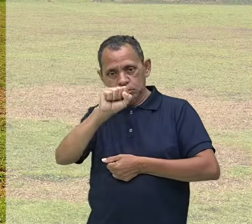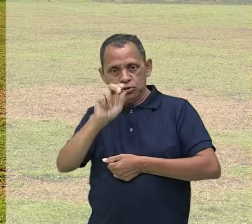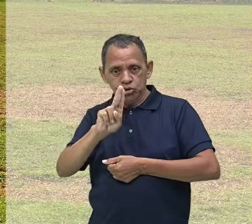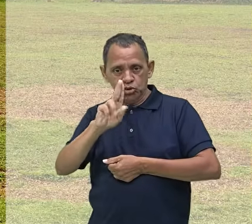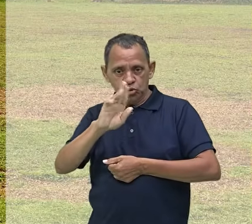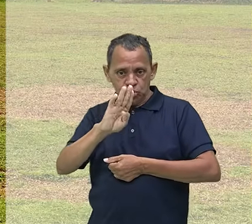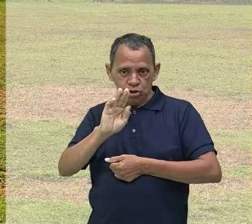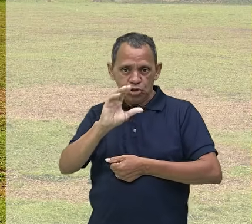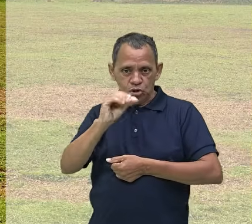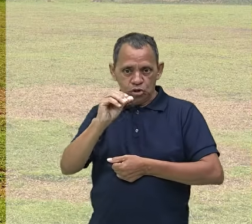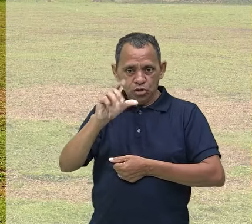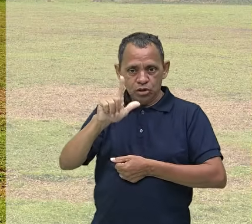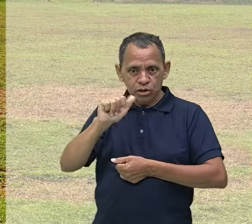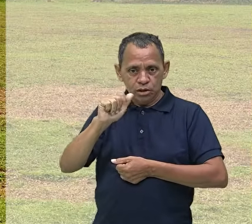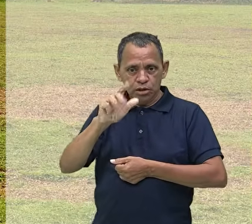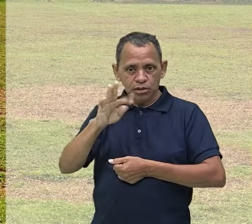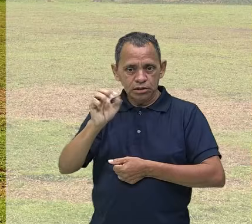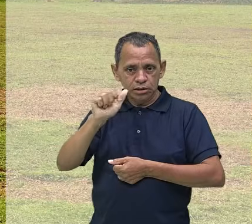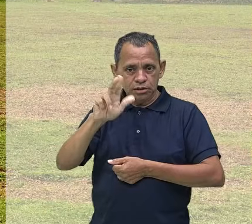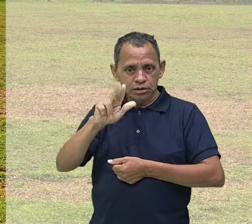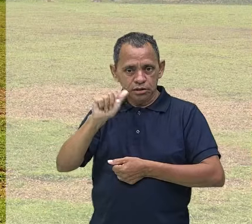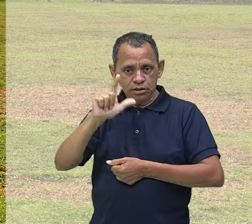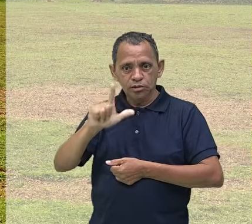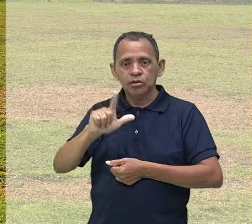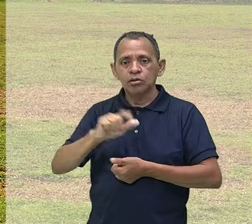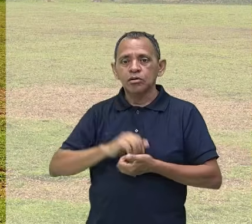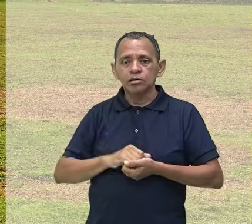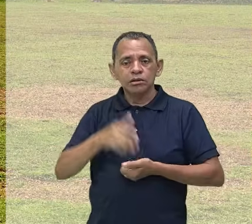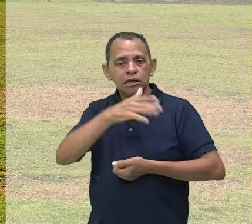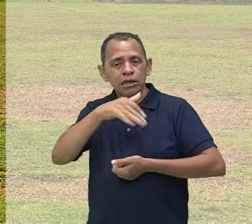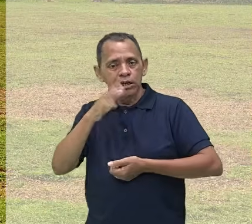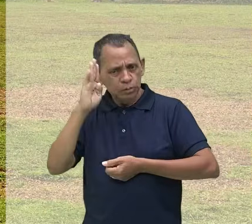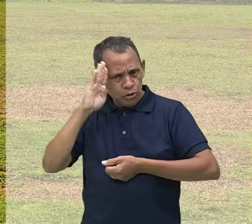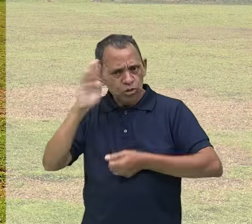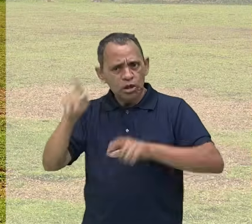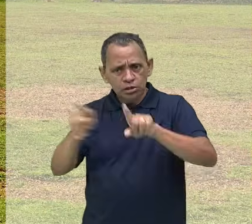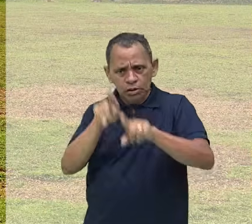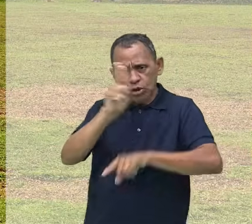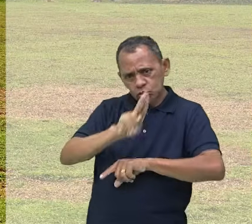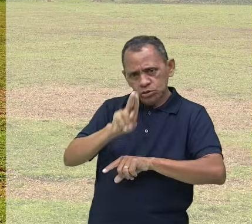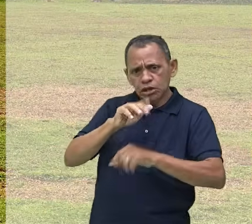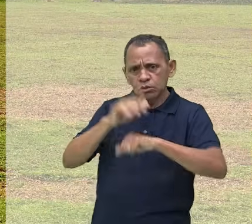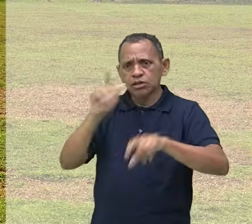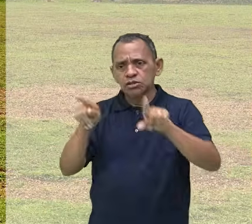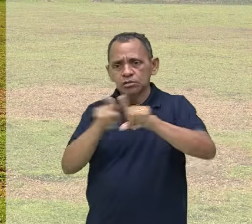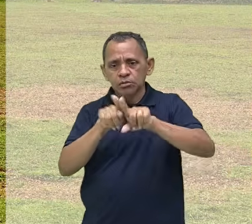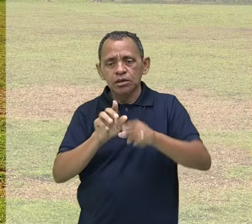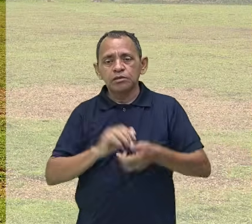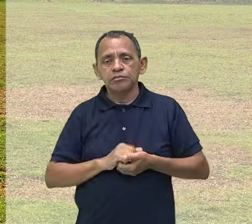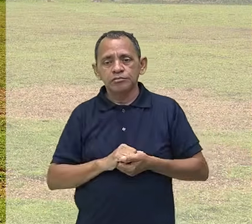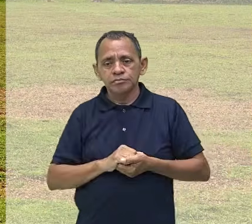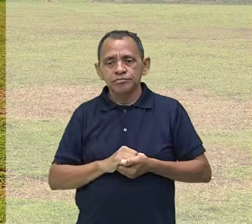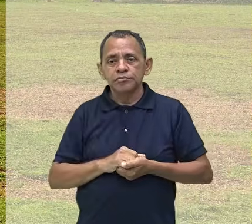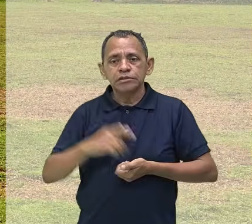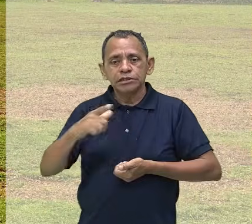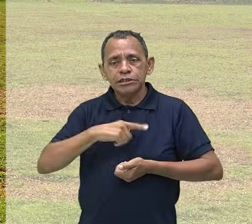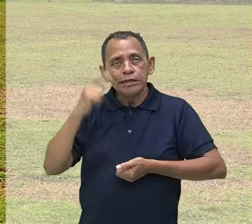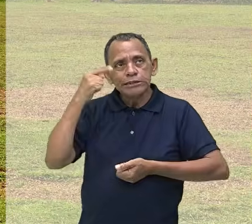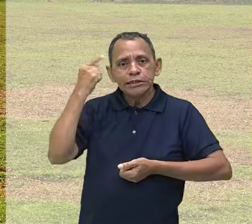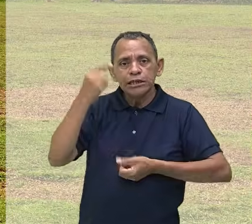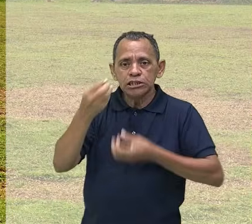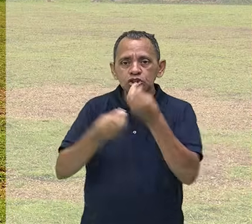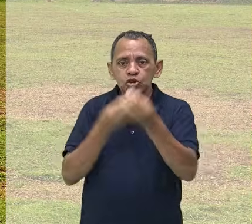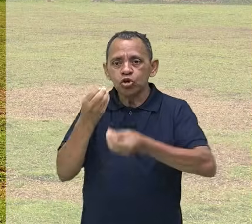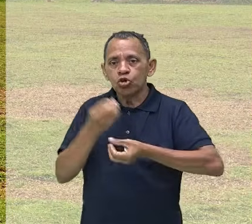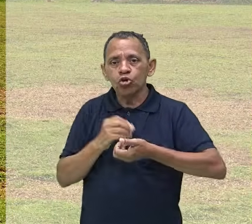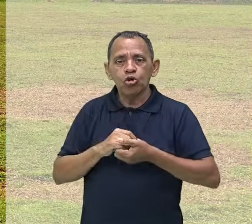parte militar, né? Mais específico ali. A gente quase não utiliza os subcolaterais, mas é importante a gente pelo menos ter ideia, né, do que